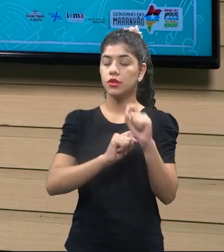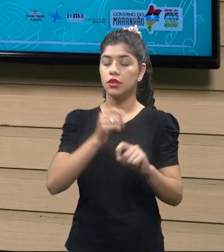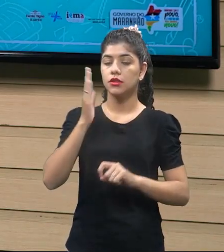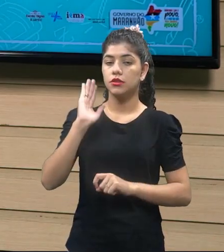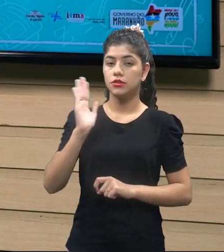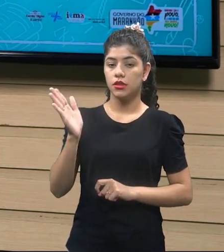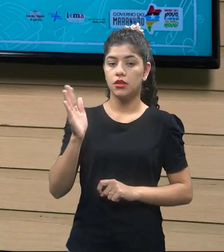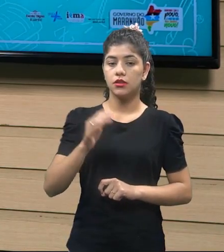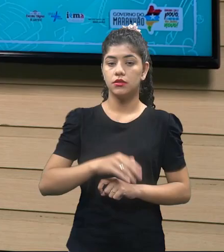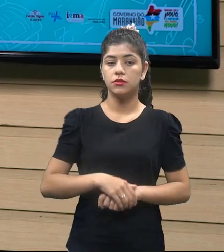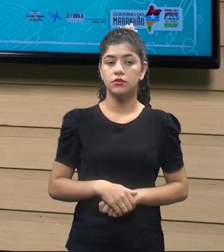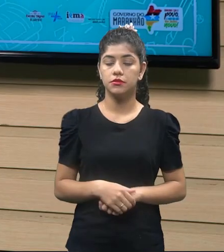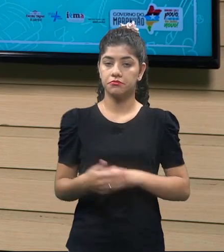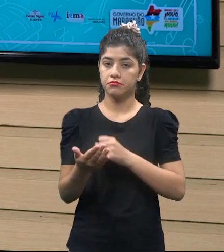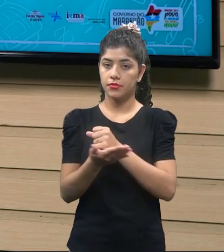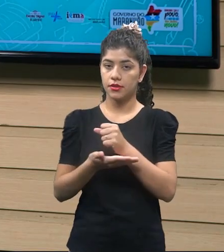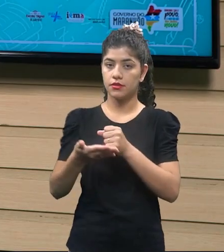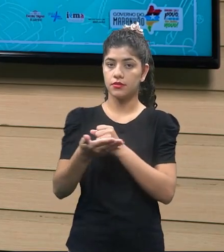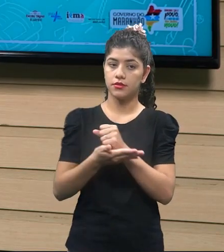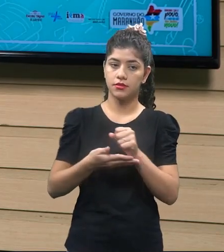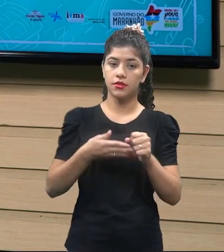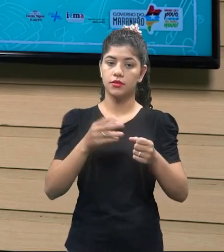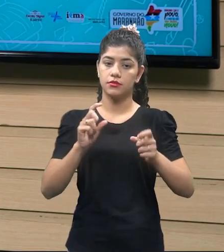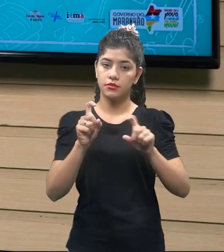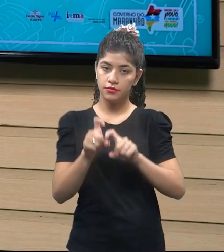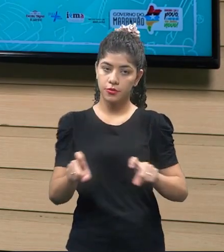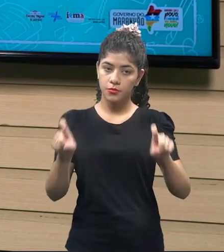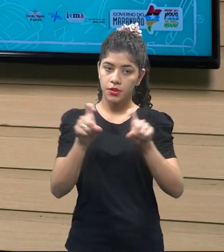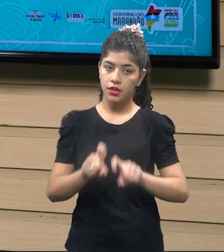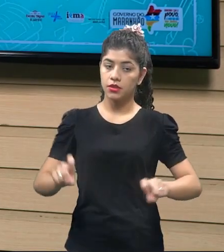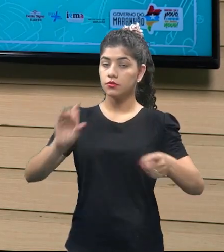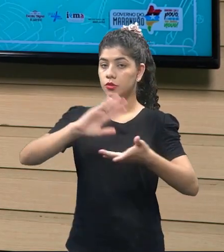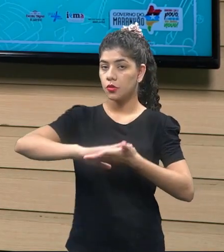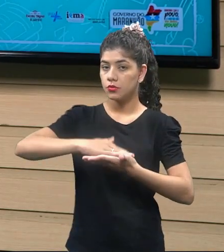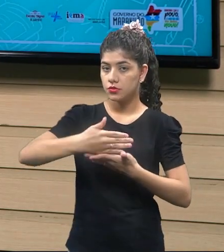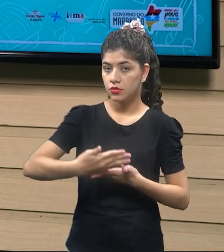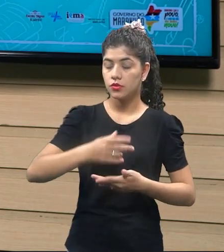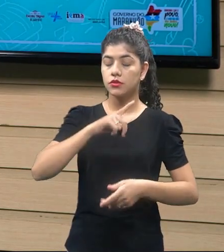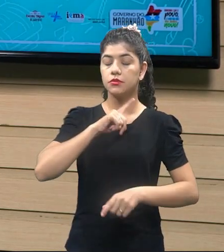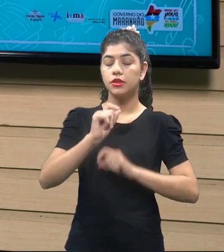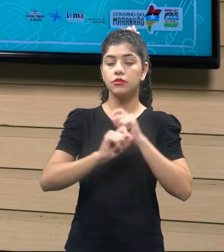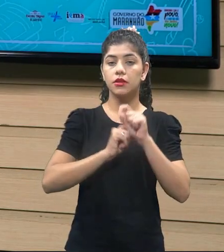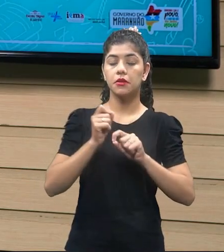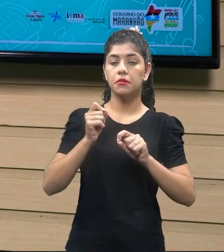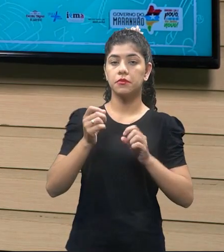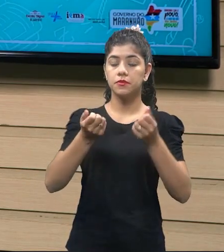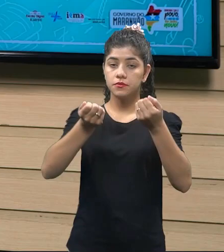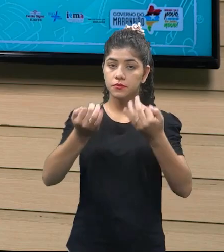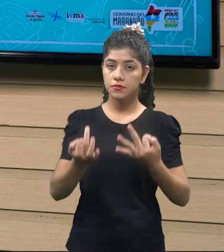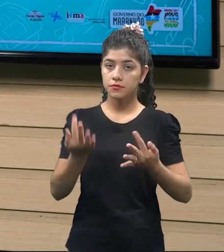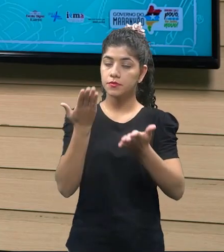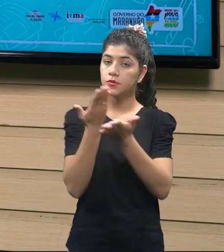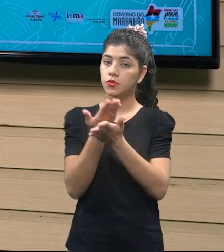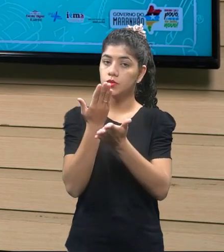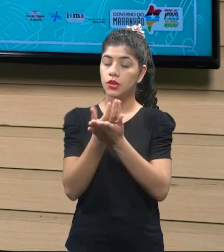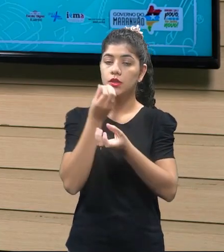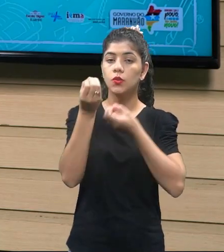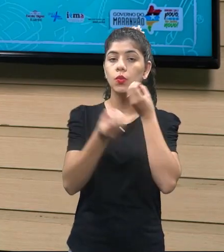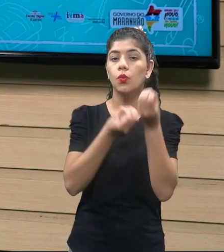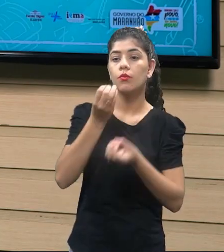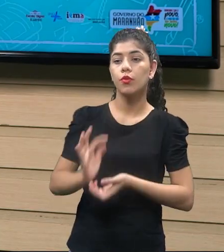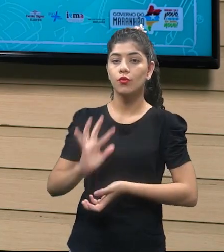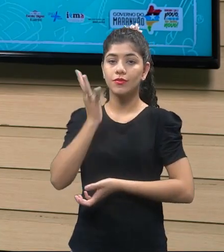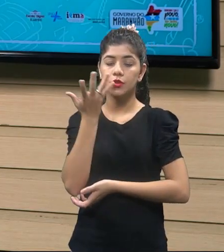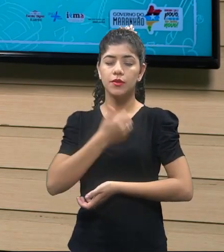de informática básica, quando a gente falou de computadores, nós falamos um pouco sobre como ocorreu as